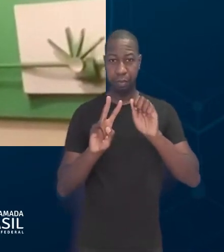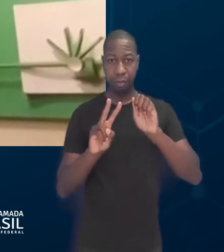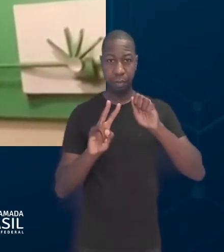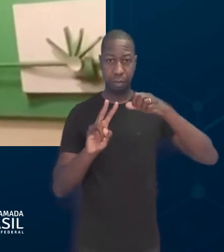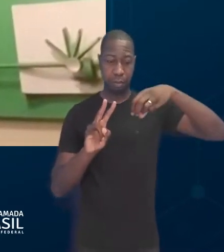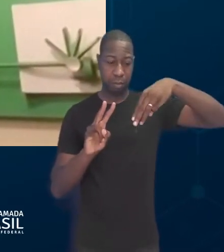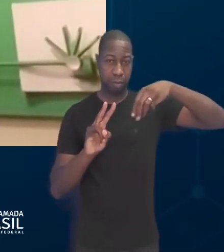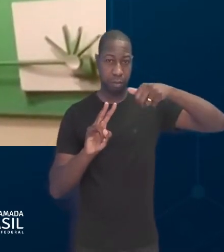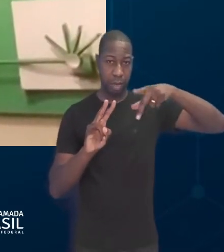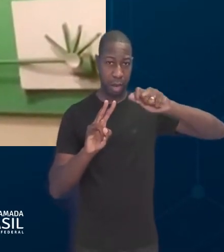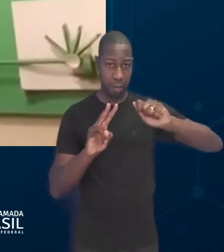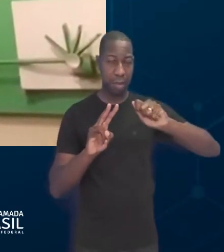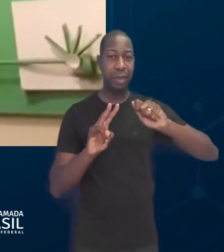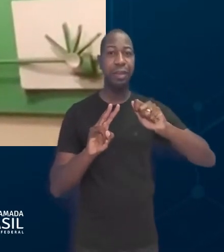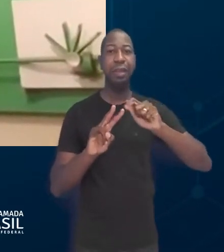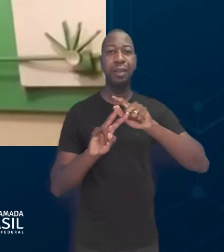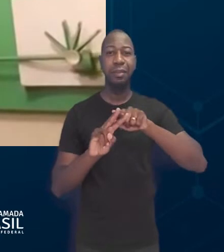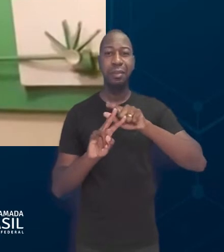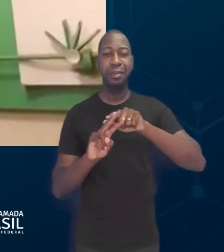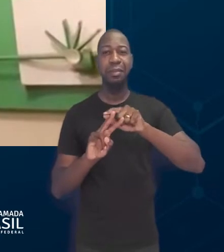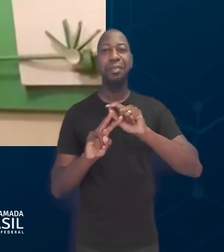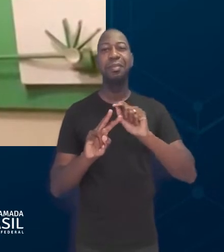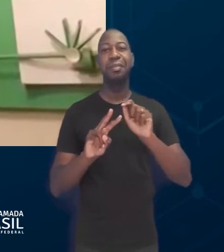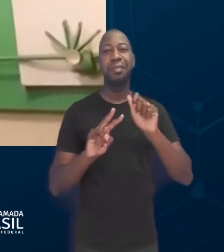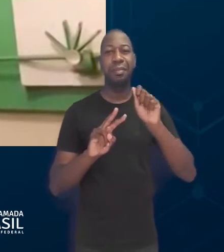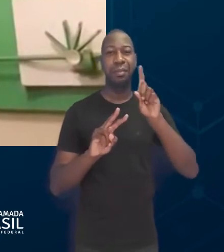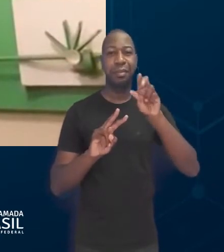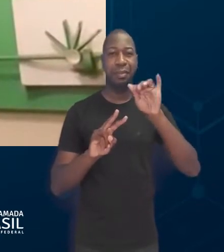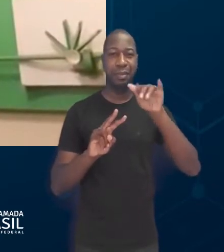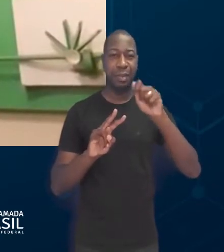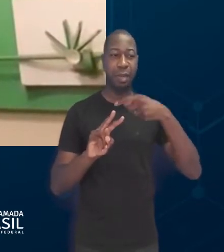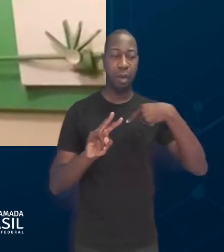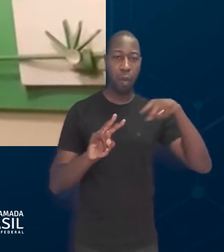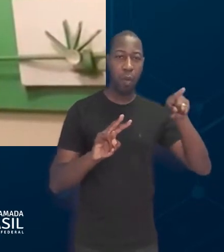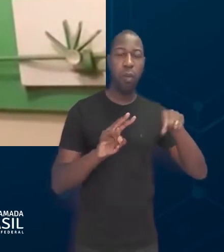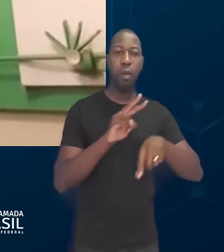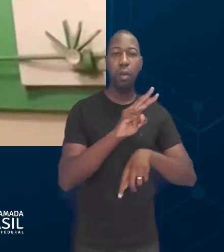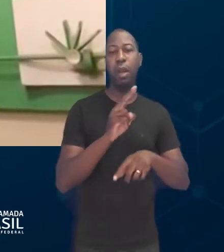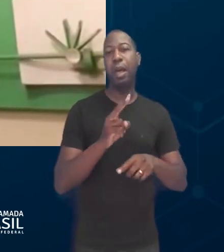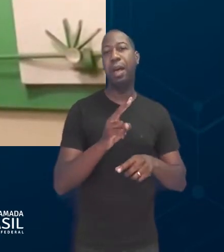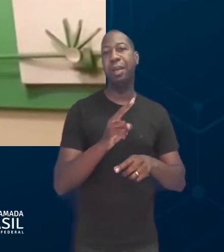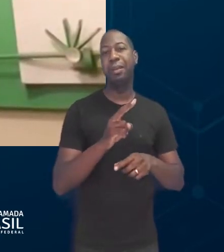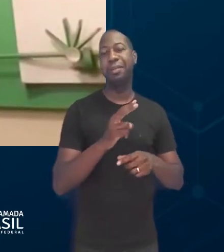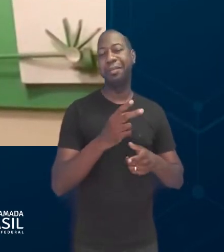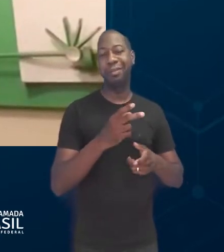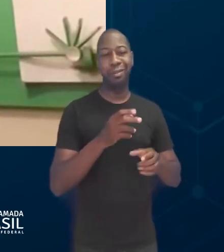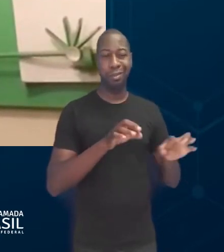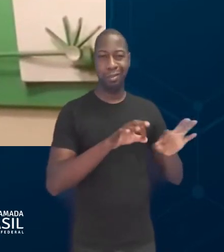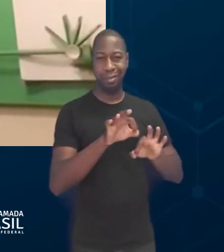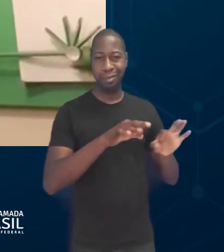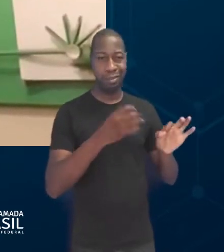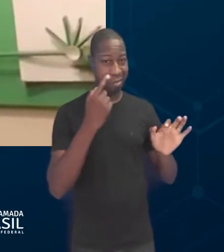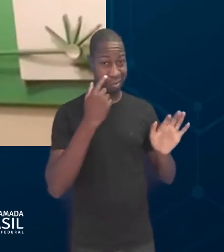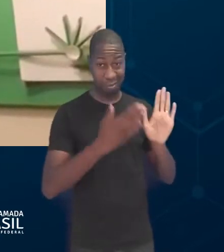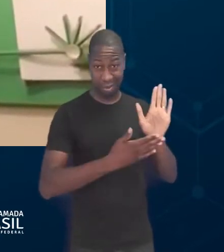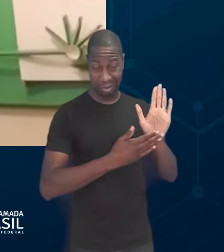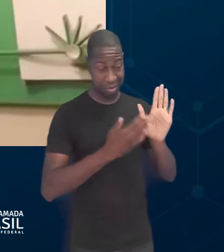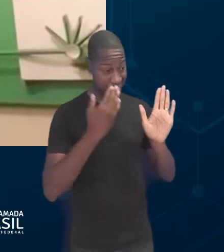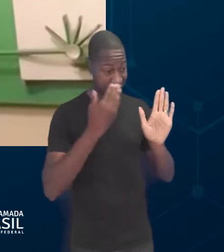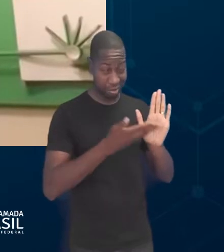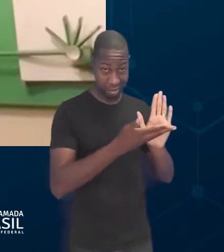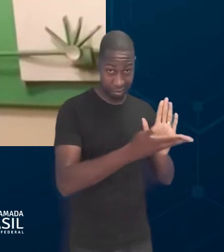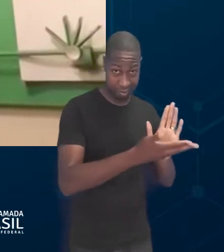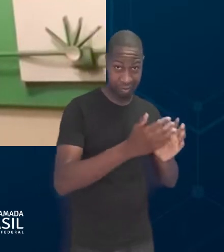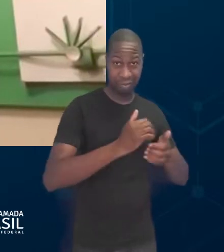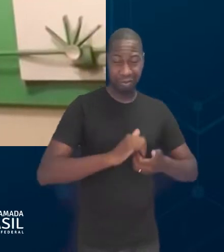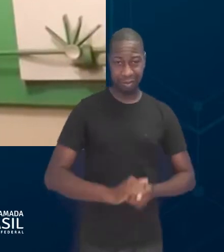Cultura e pleitear os recursos da Lei de Incentivo à Cultura, que o projeto passou sem problemas nenhum, né, pelo